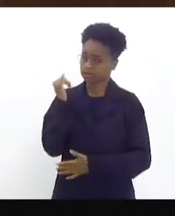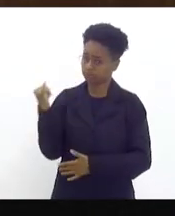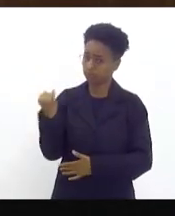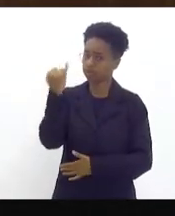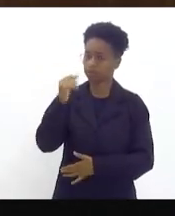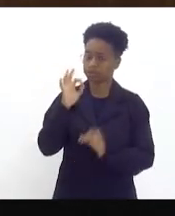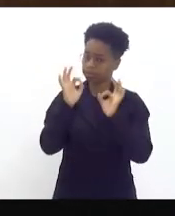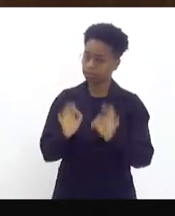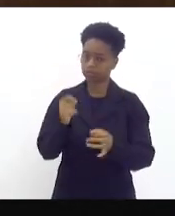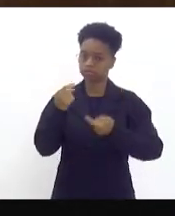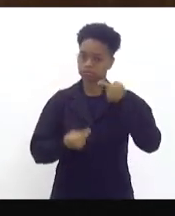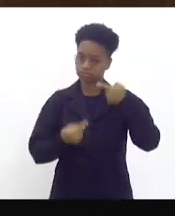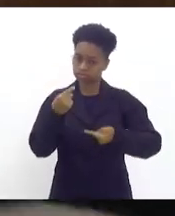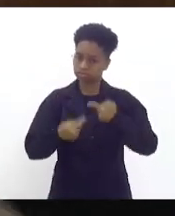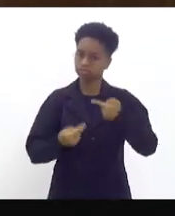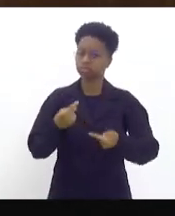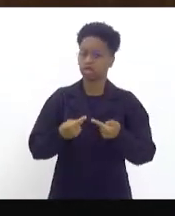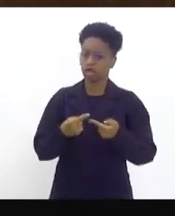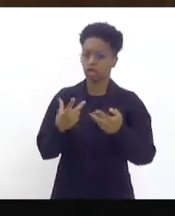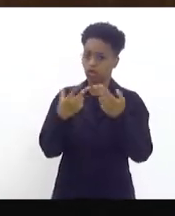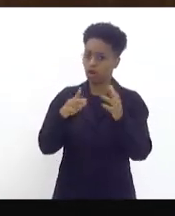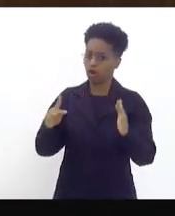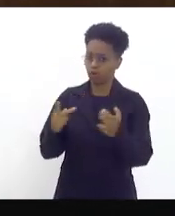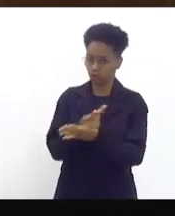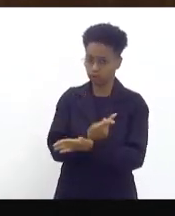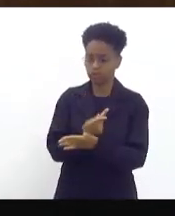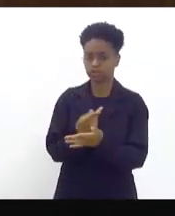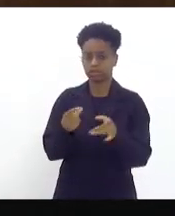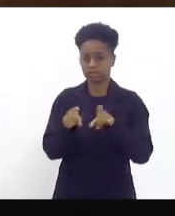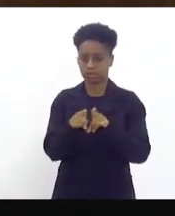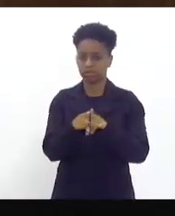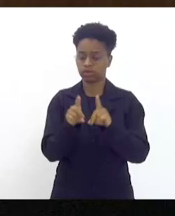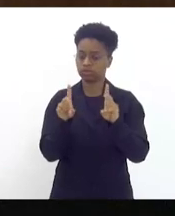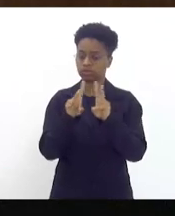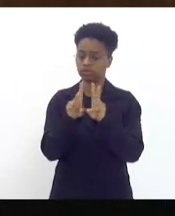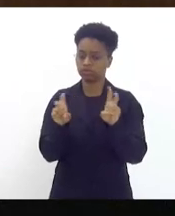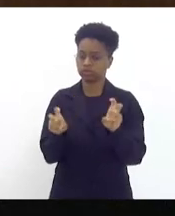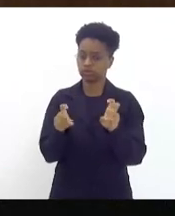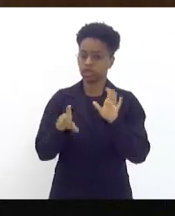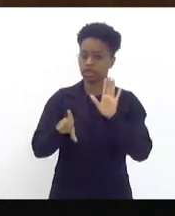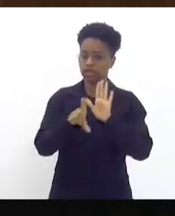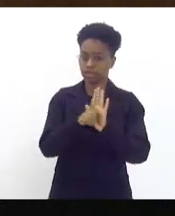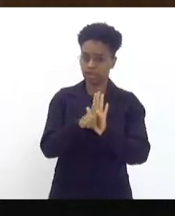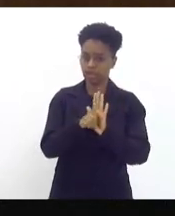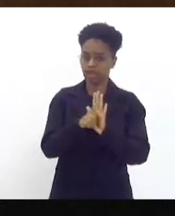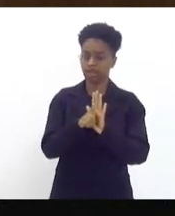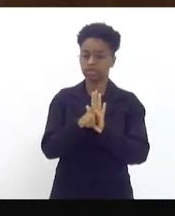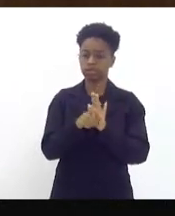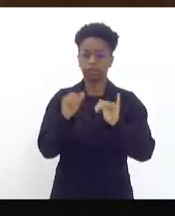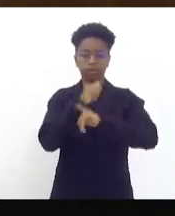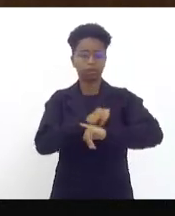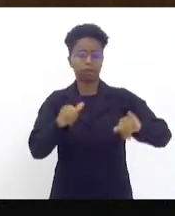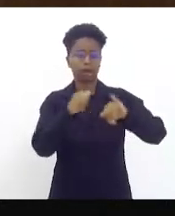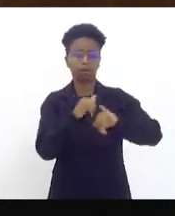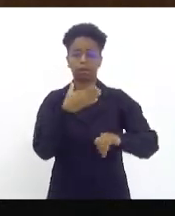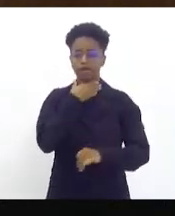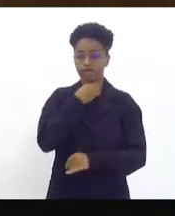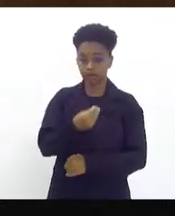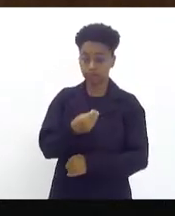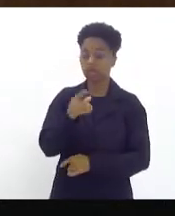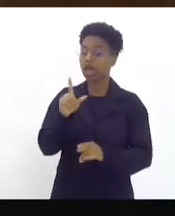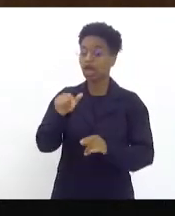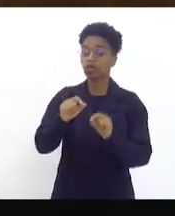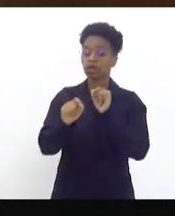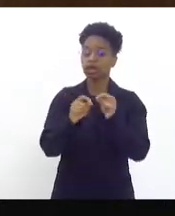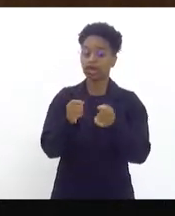importância o debate acalorado O que aconteceu com relação a a lei das fake News que é justamente